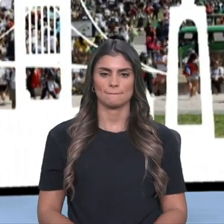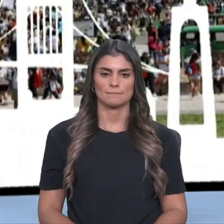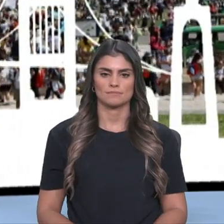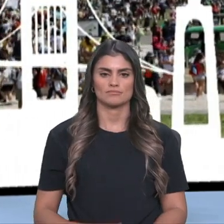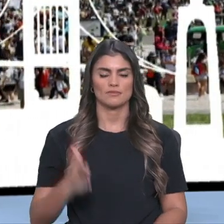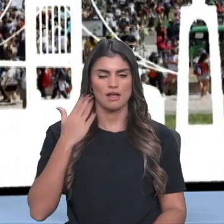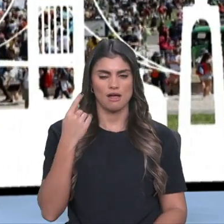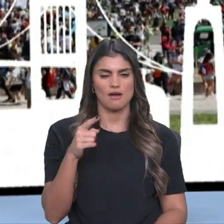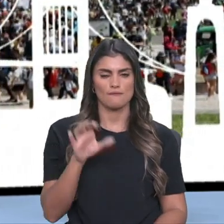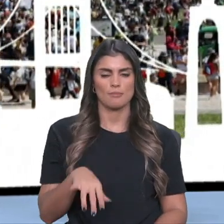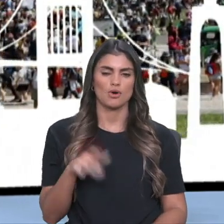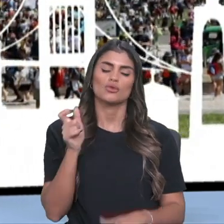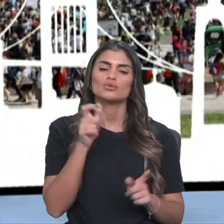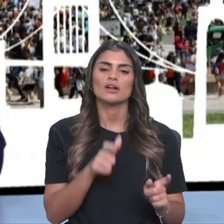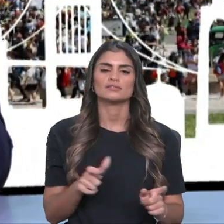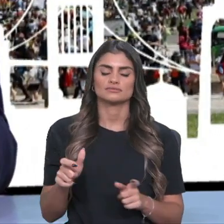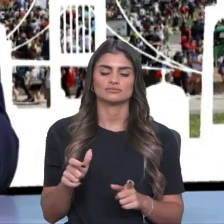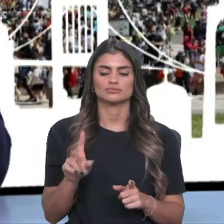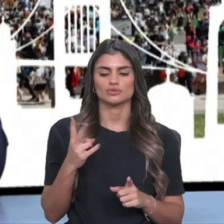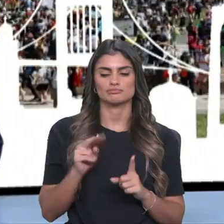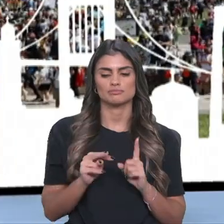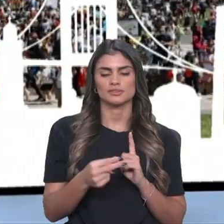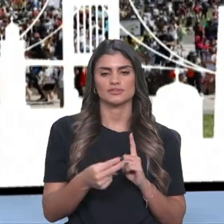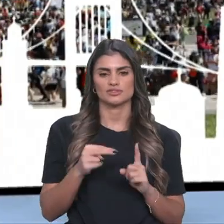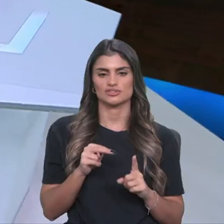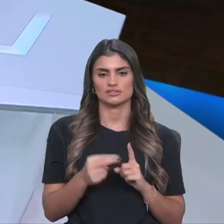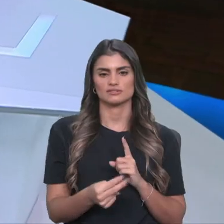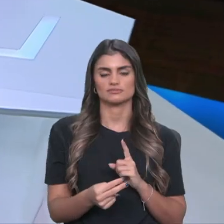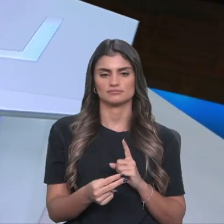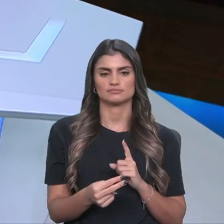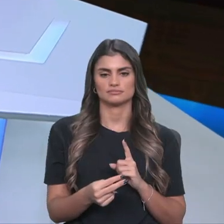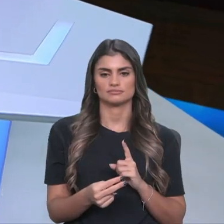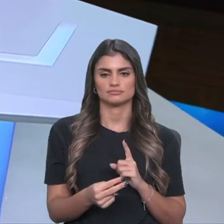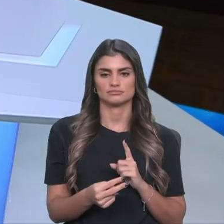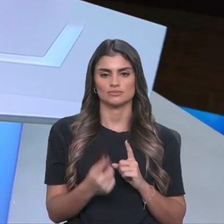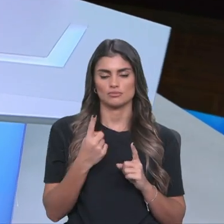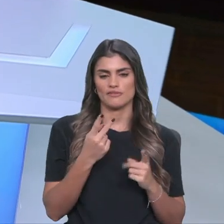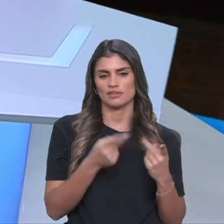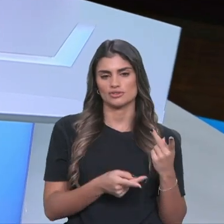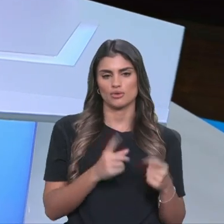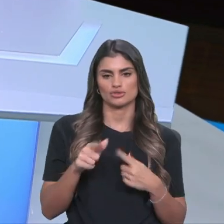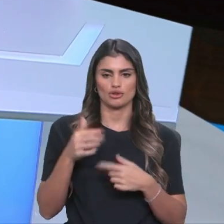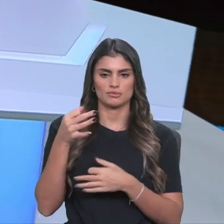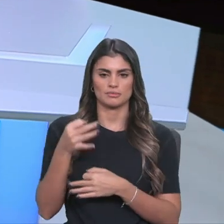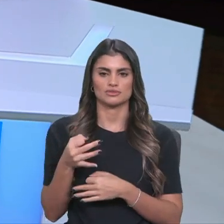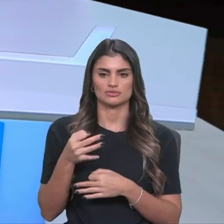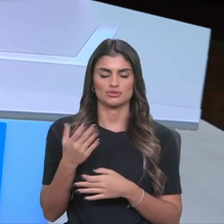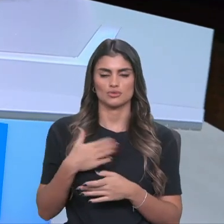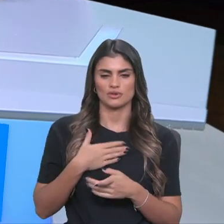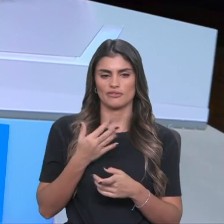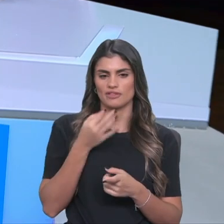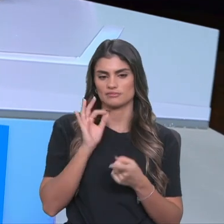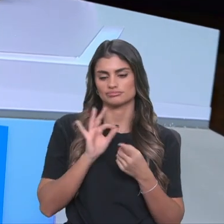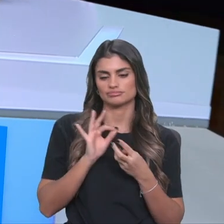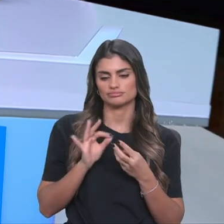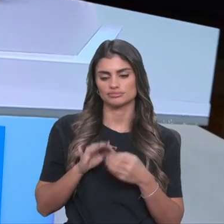inconscientes incontroláveis. Está a ver, são duas perspectivas, uma psicanalítica, outra comportamentalista, não quero entrar em pormenores no campo